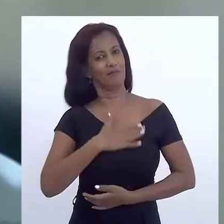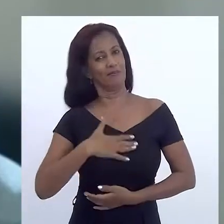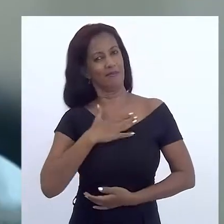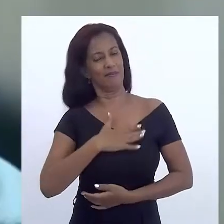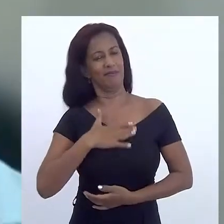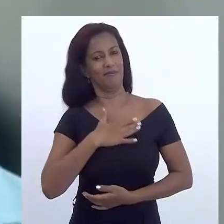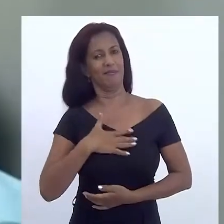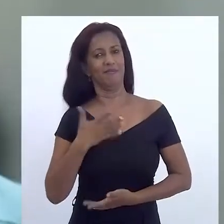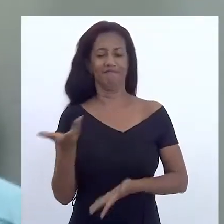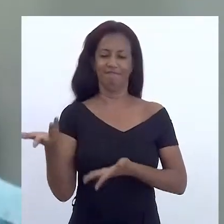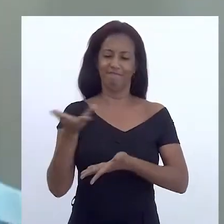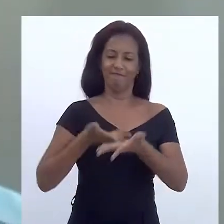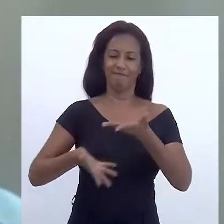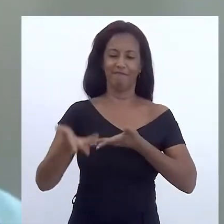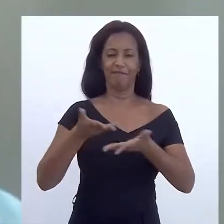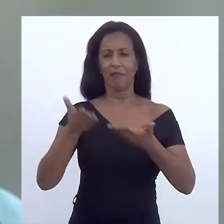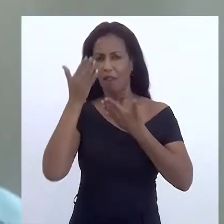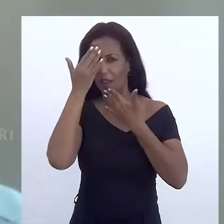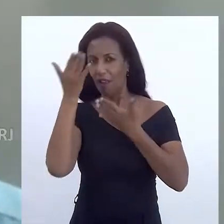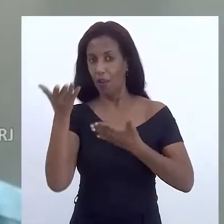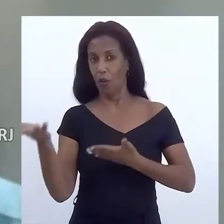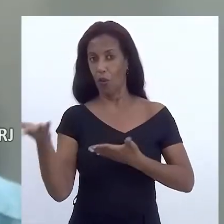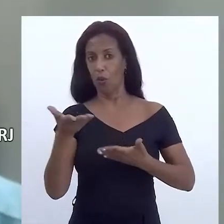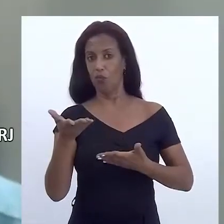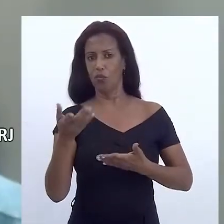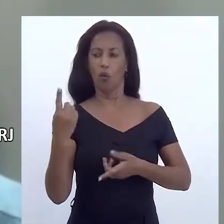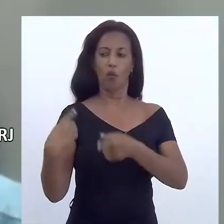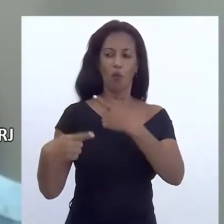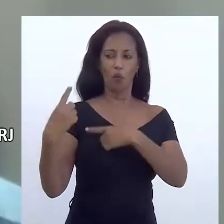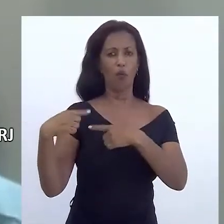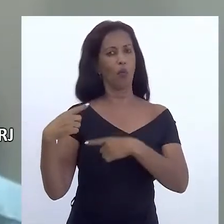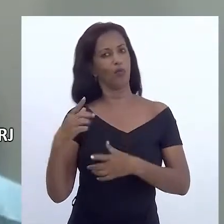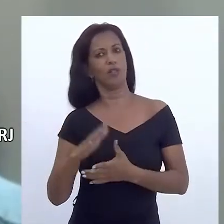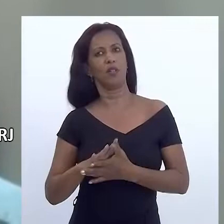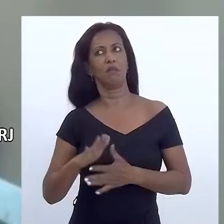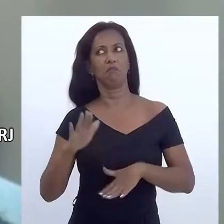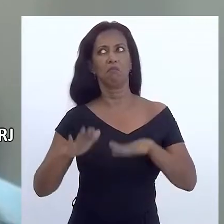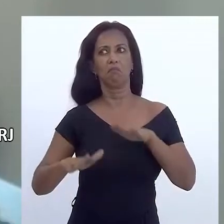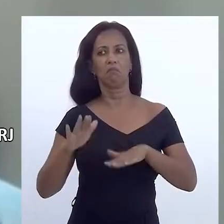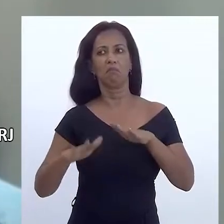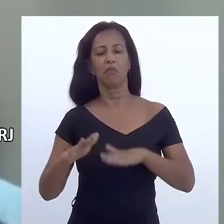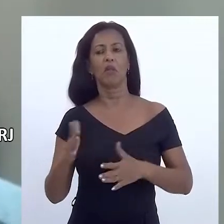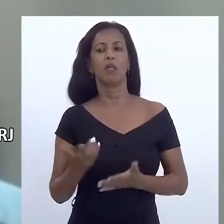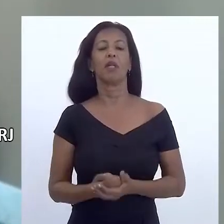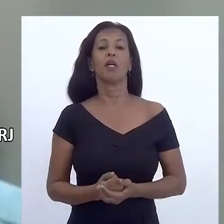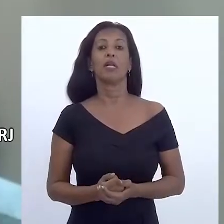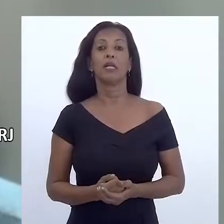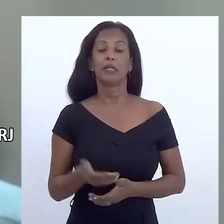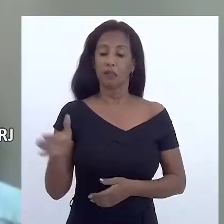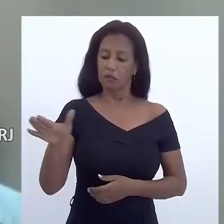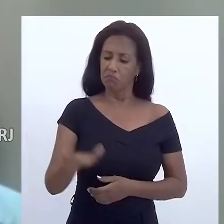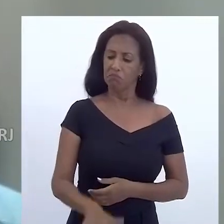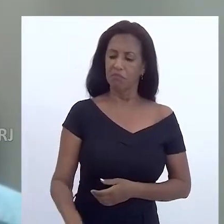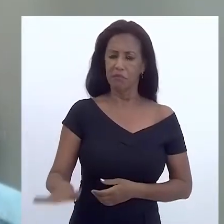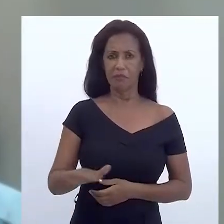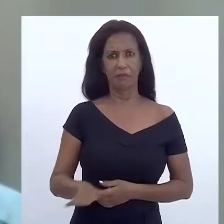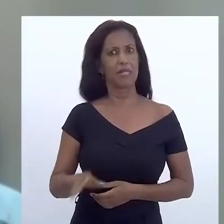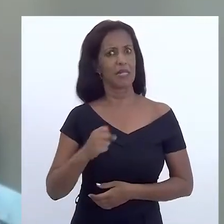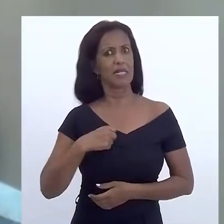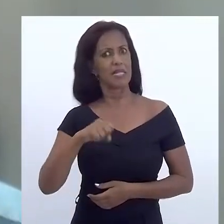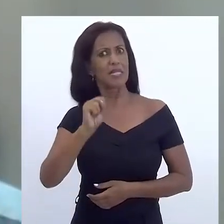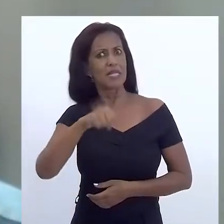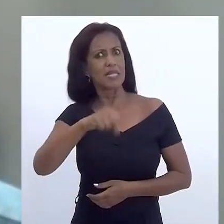programa. Eu agradeço antecipadamente o convite. Voltando um pouco no tempo, posso dar basicamente 2 cortes temporais. Na infância,